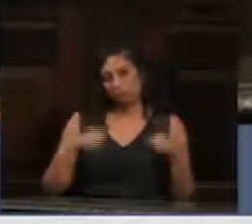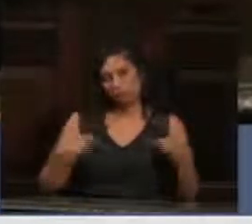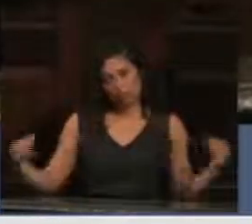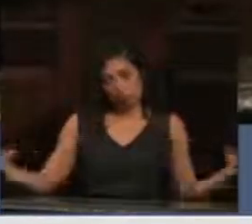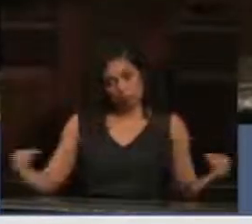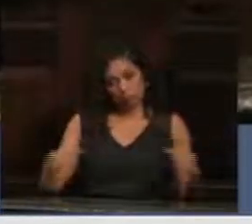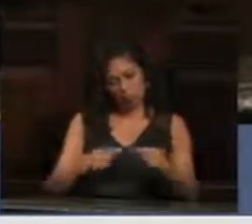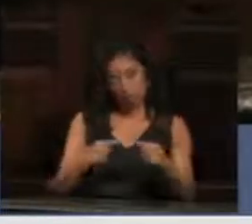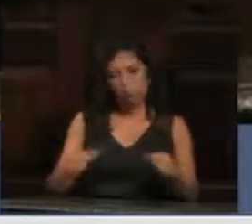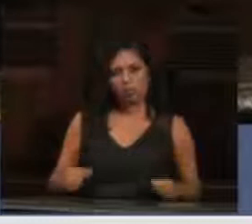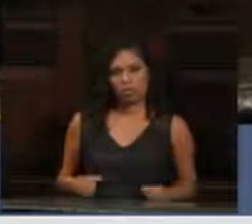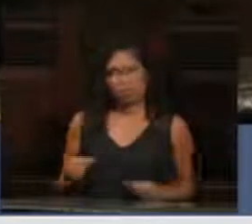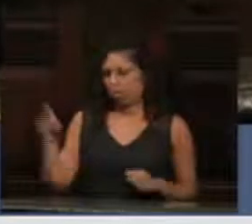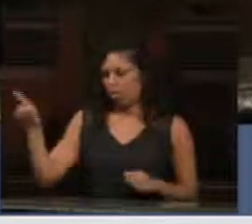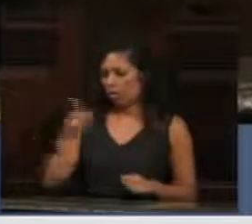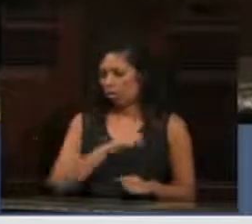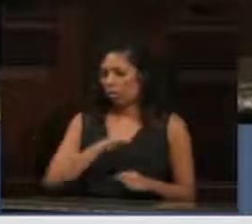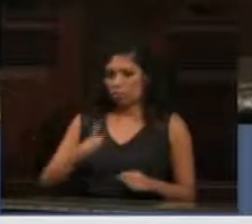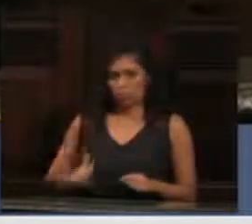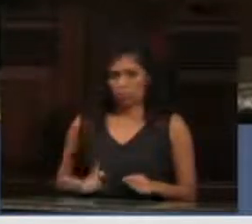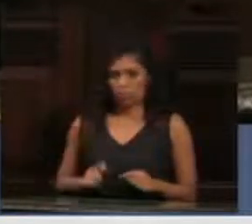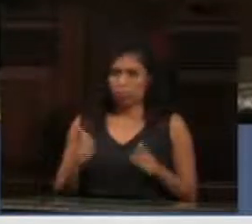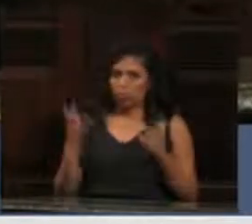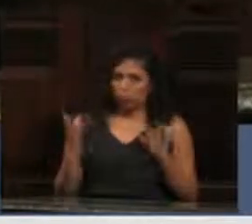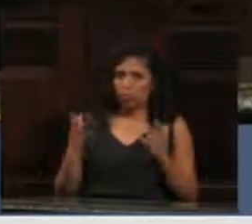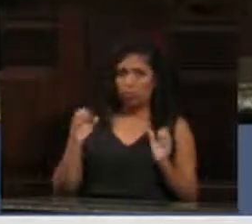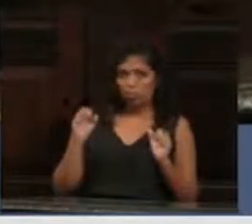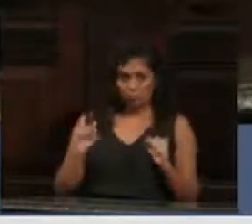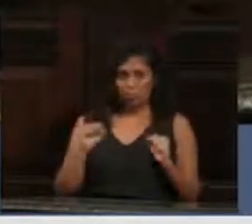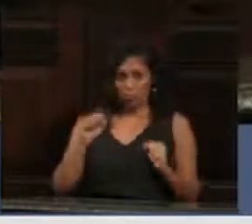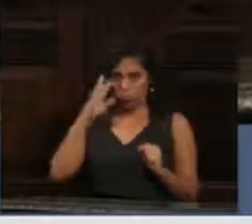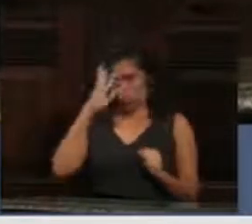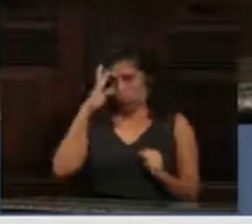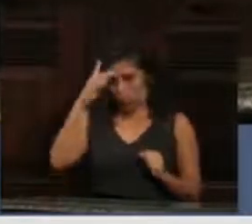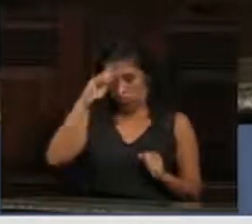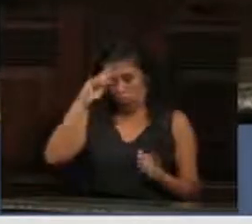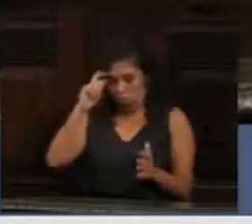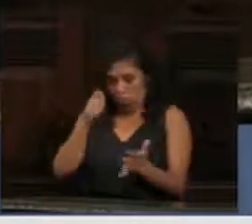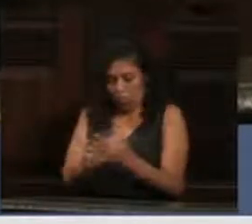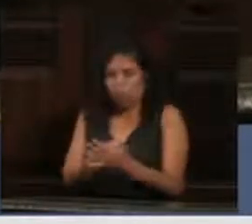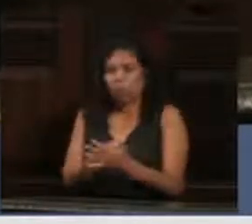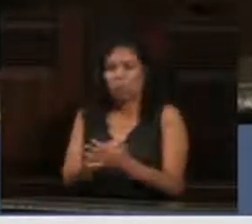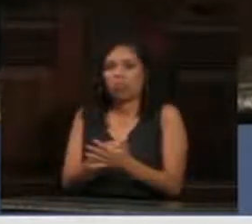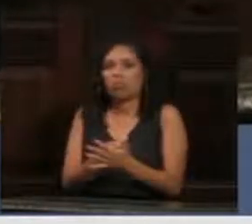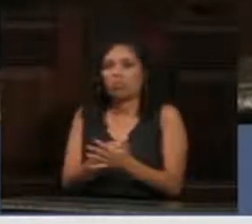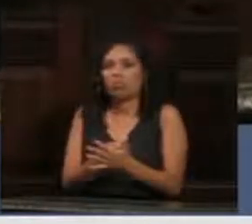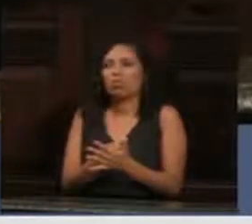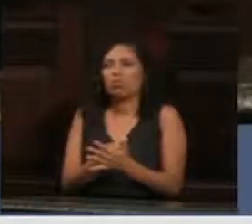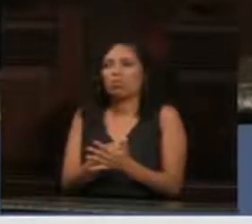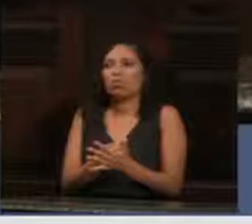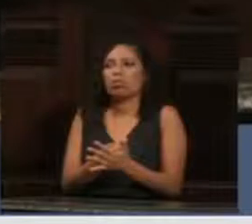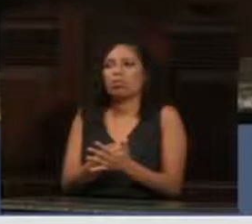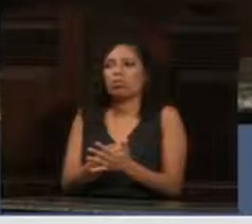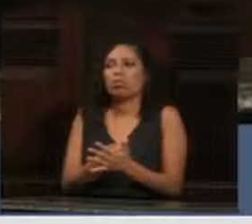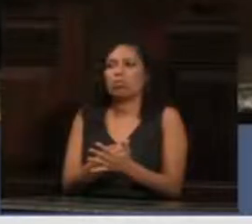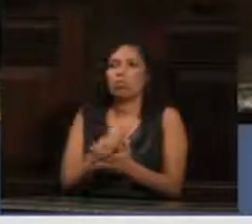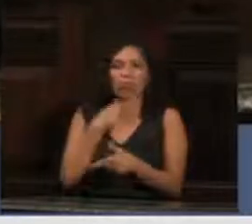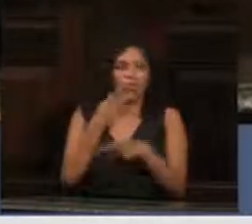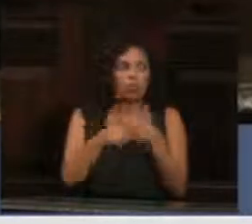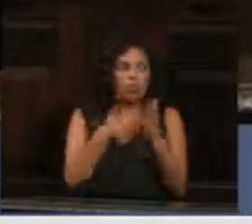governador anunciou inclusive a possibilidade de implantação de um programa de demissão voluntária na SEDAI, um